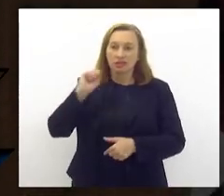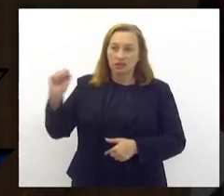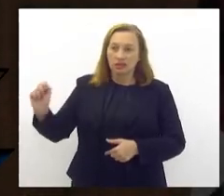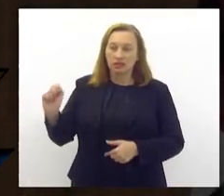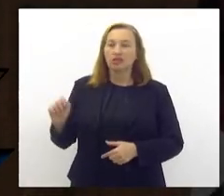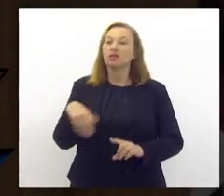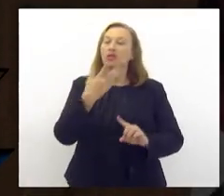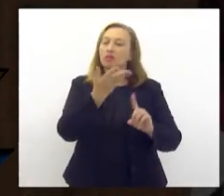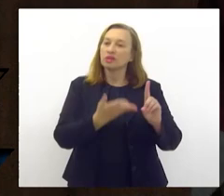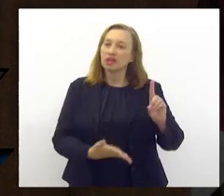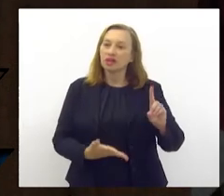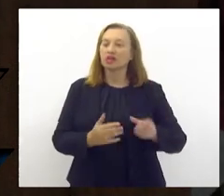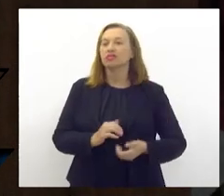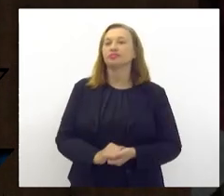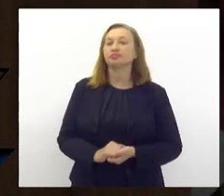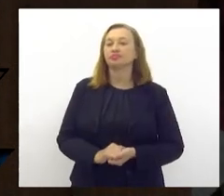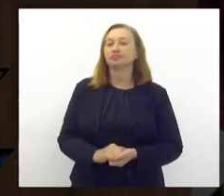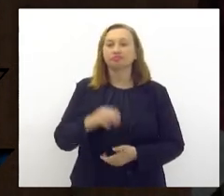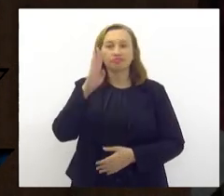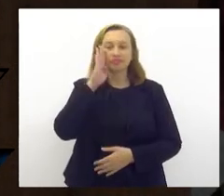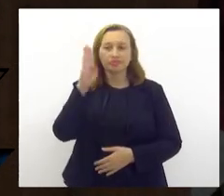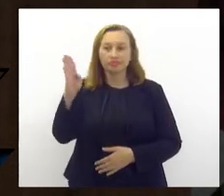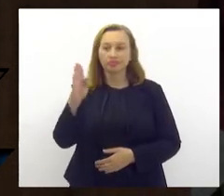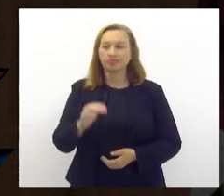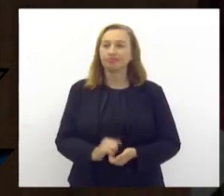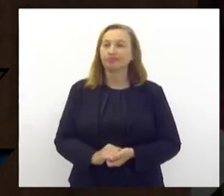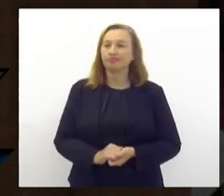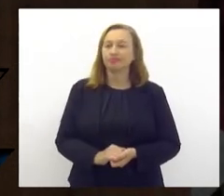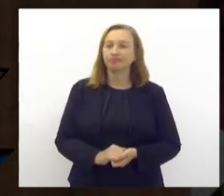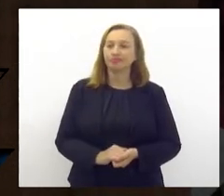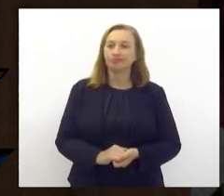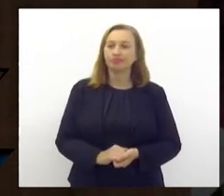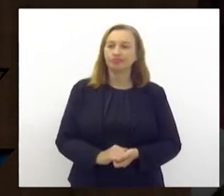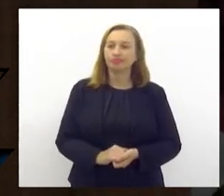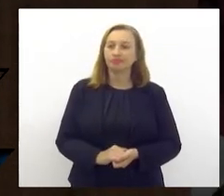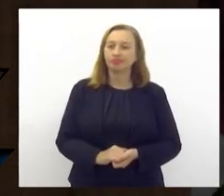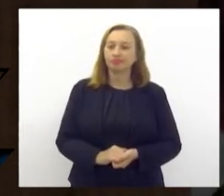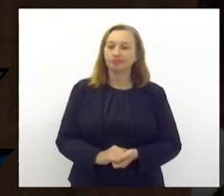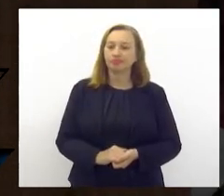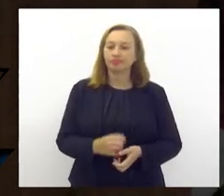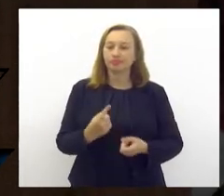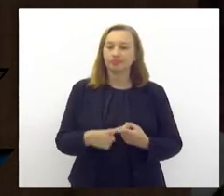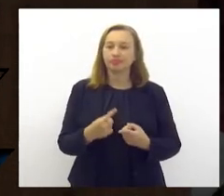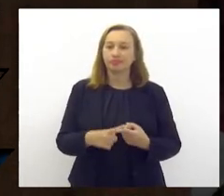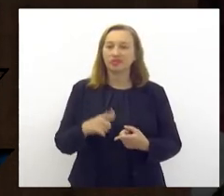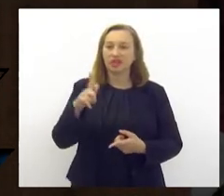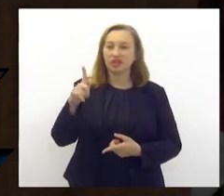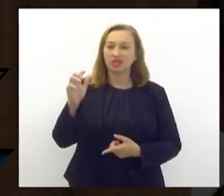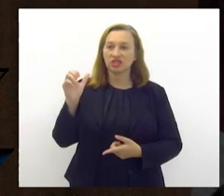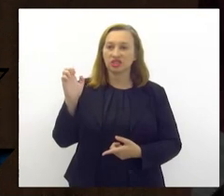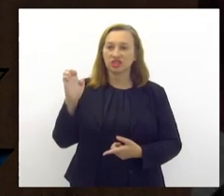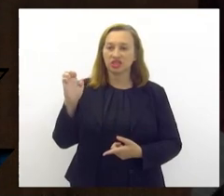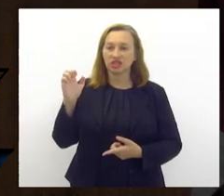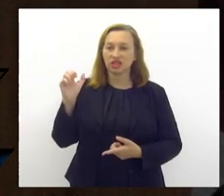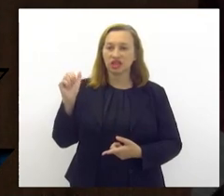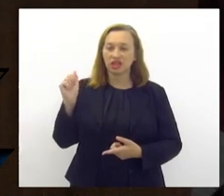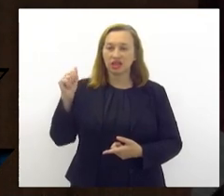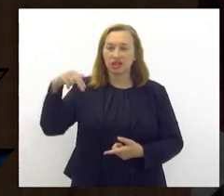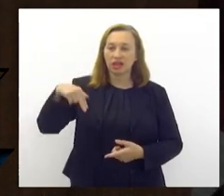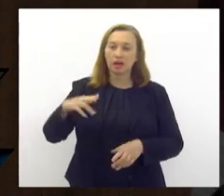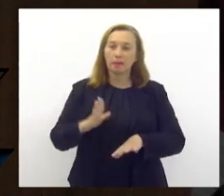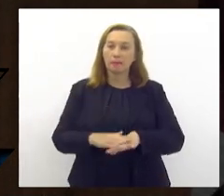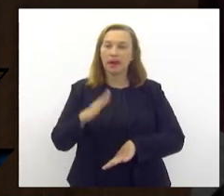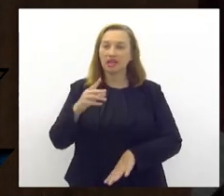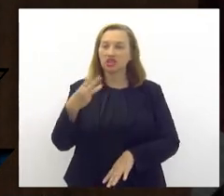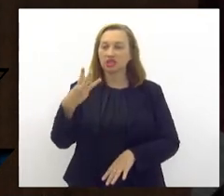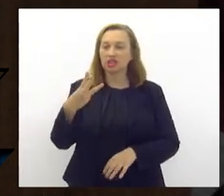as respectivas homenagens, principalmente porque o Jean Prates tem mais de 30 anos